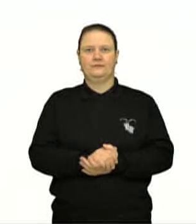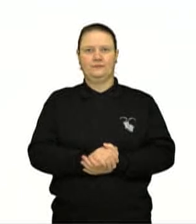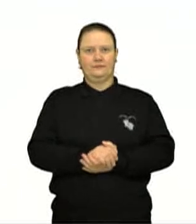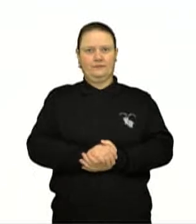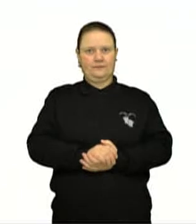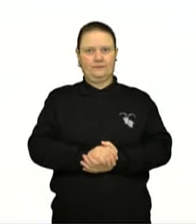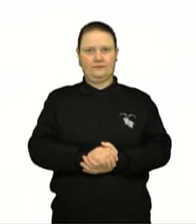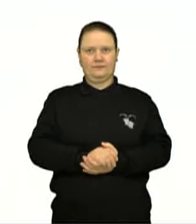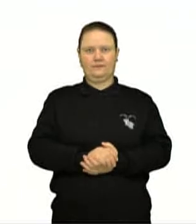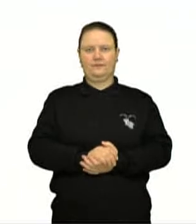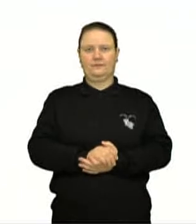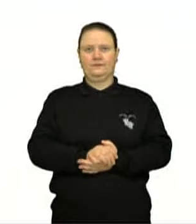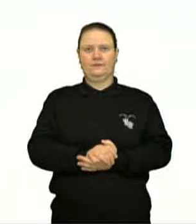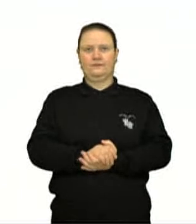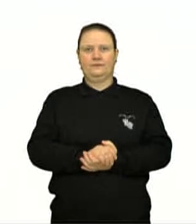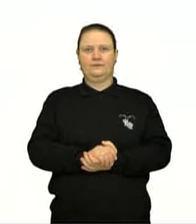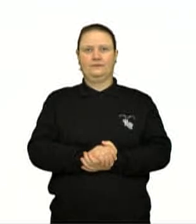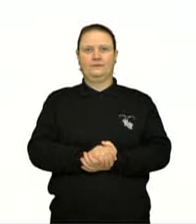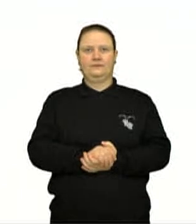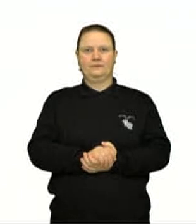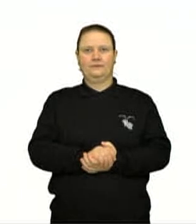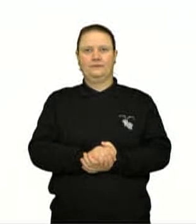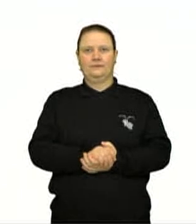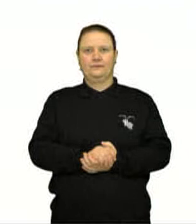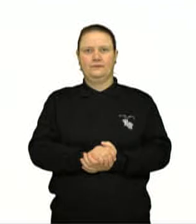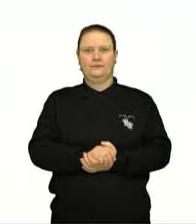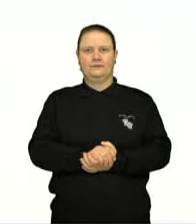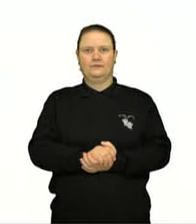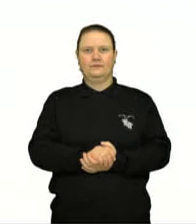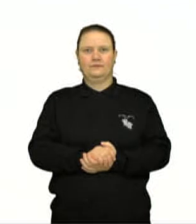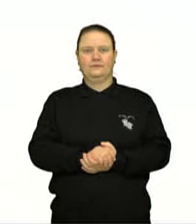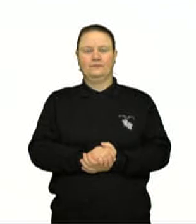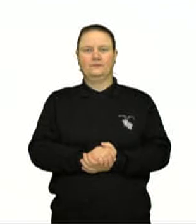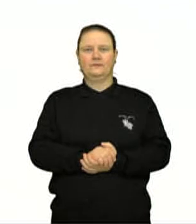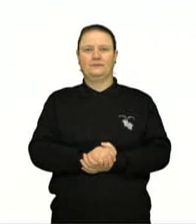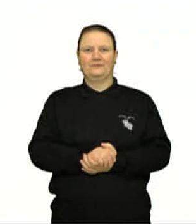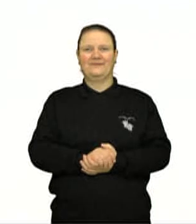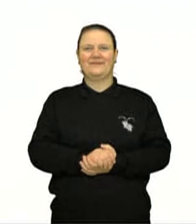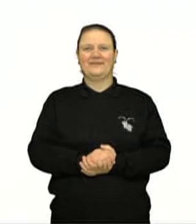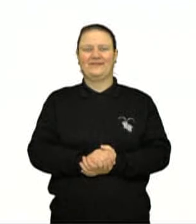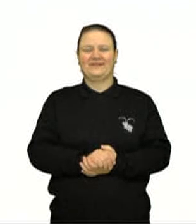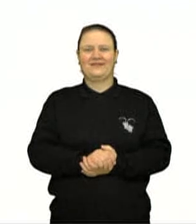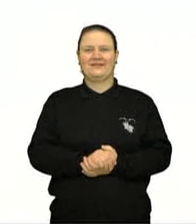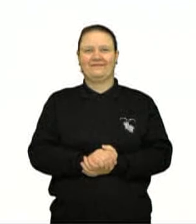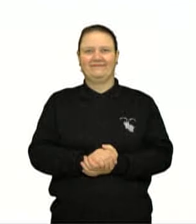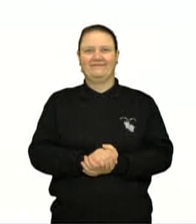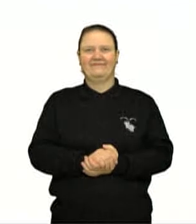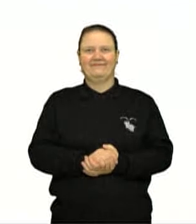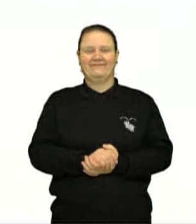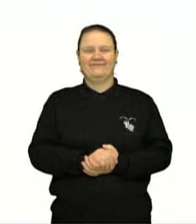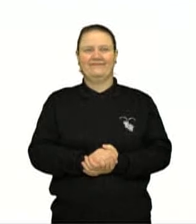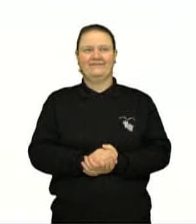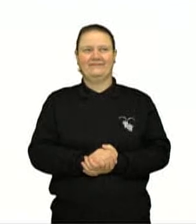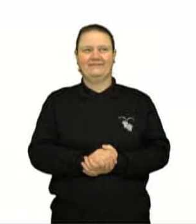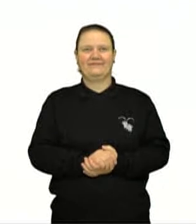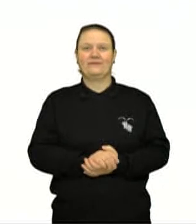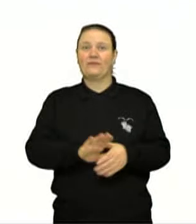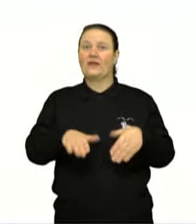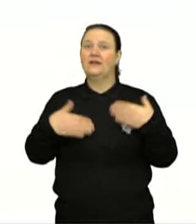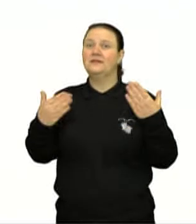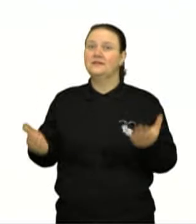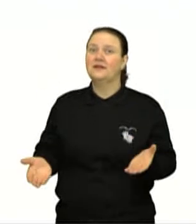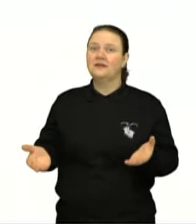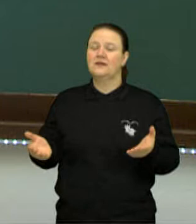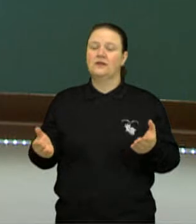los llevan a confundirse y terminan siempre muriéndose de risa cuando descubren la verdad. Ou seja, eles estão